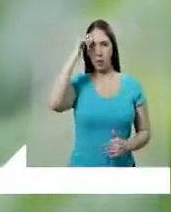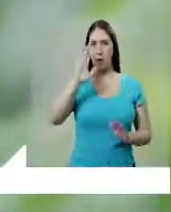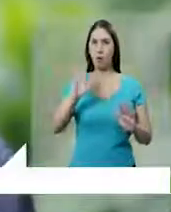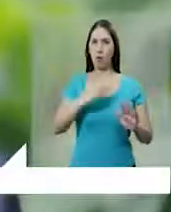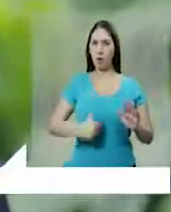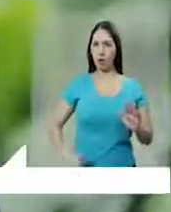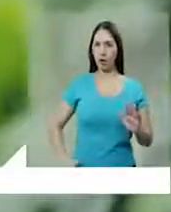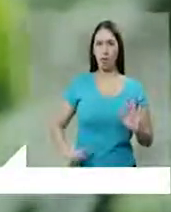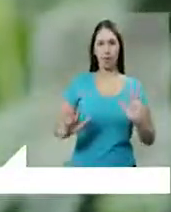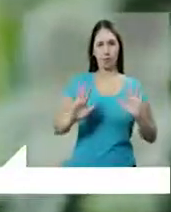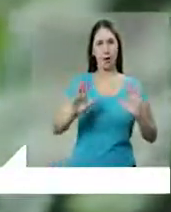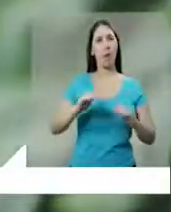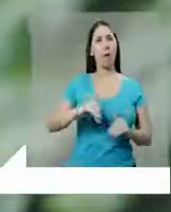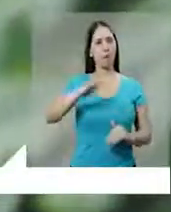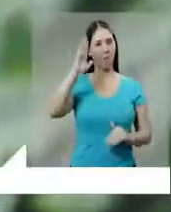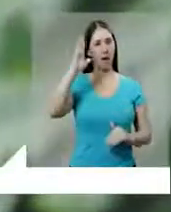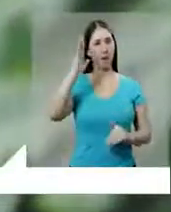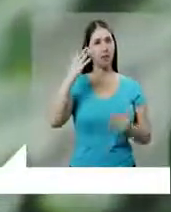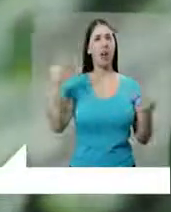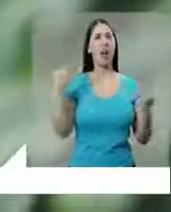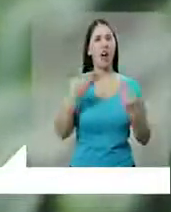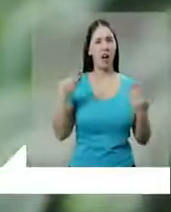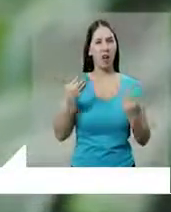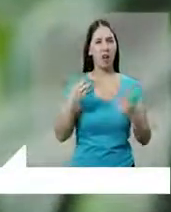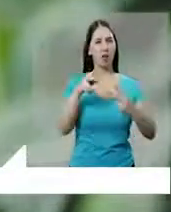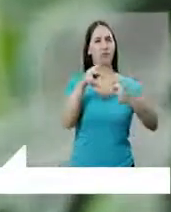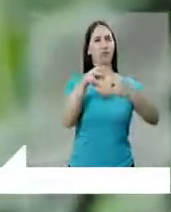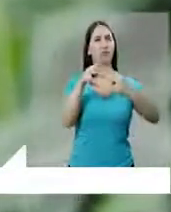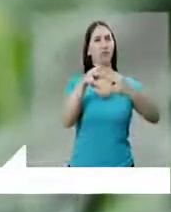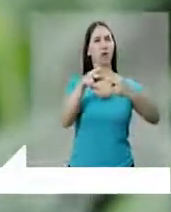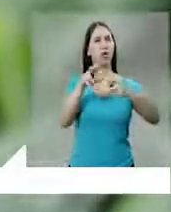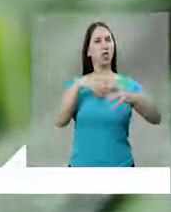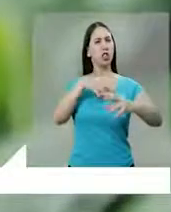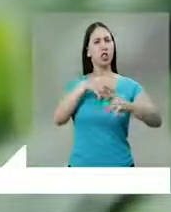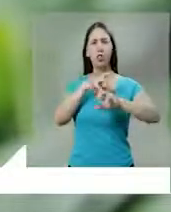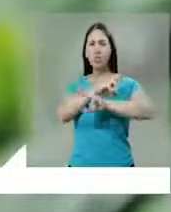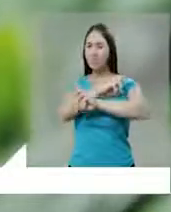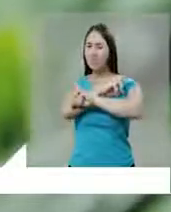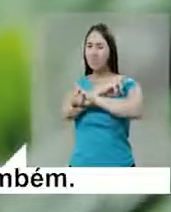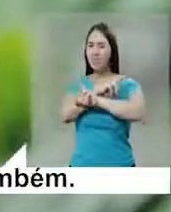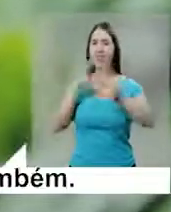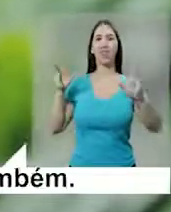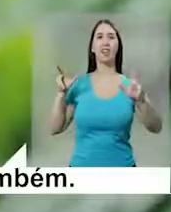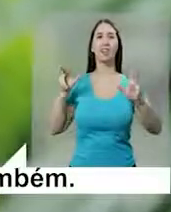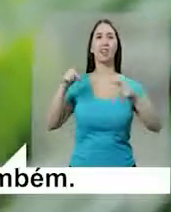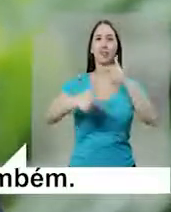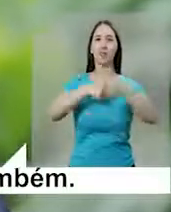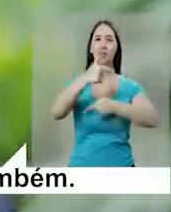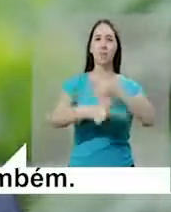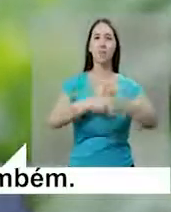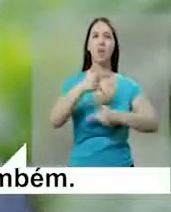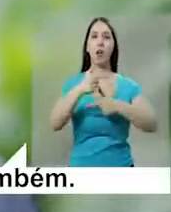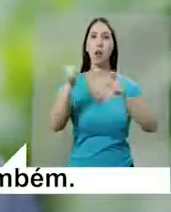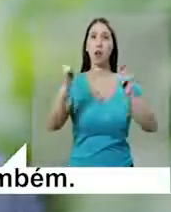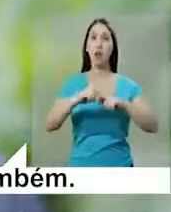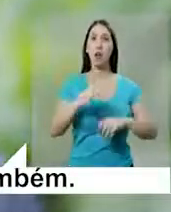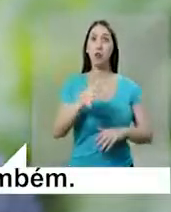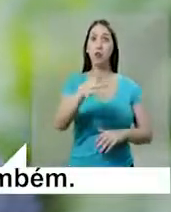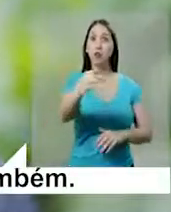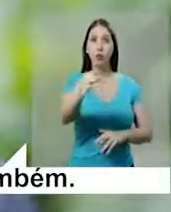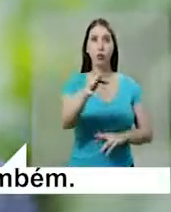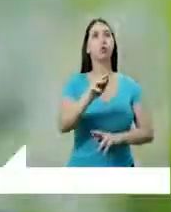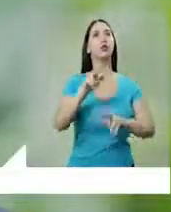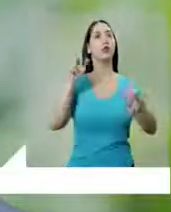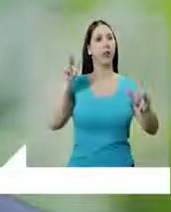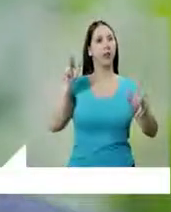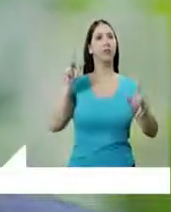do que isso. O que está em jogo agora são duas formas de pensar e agir completamente diferentes, que podem nos levar a lugares diferentes